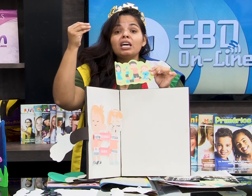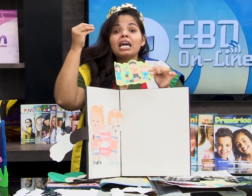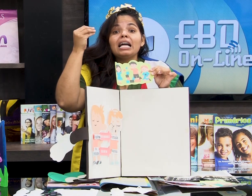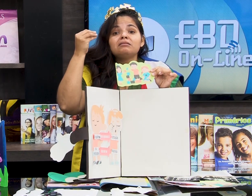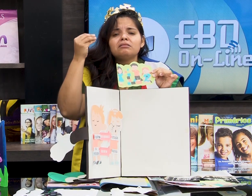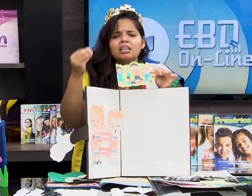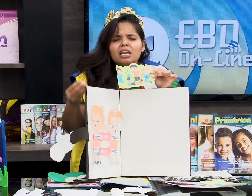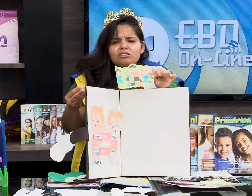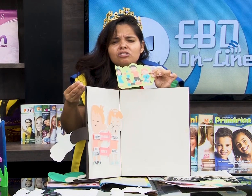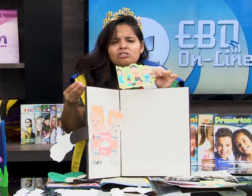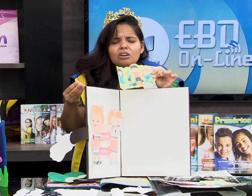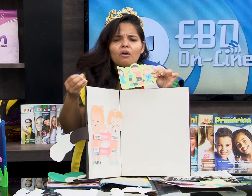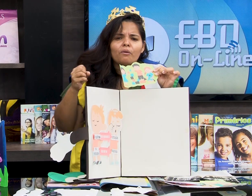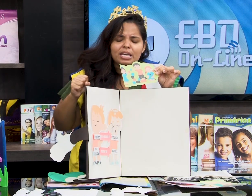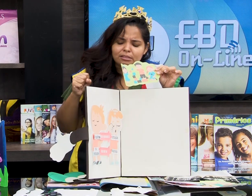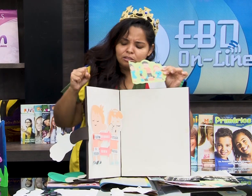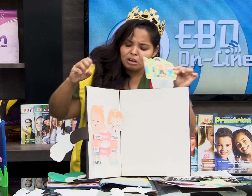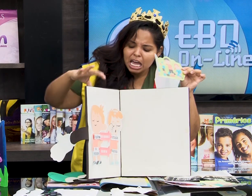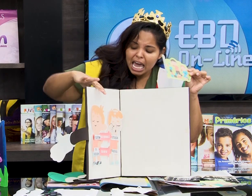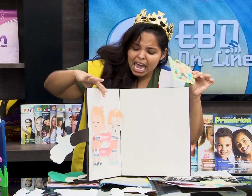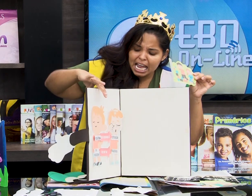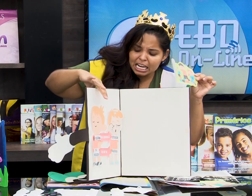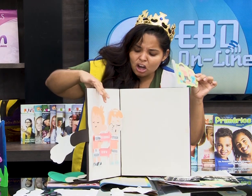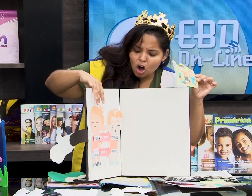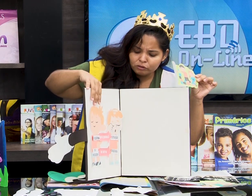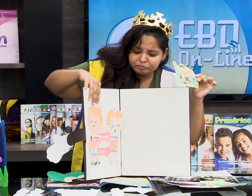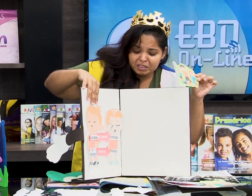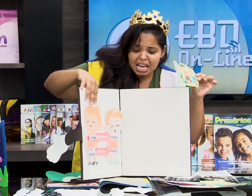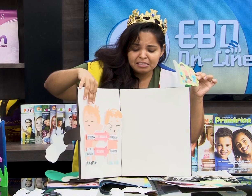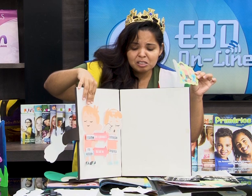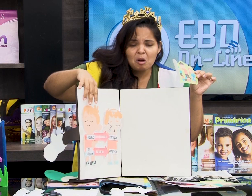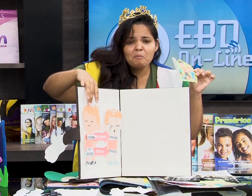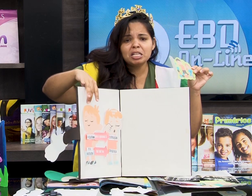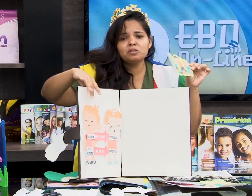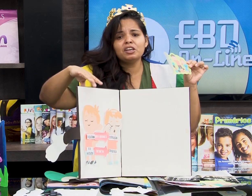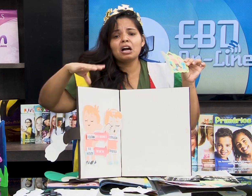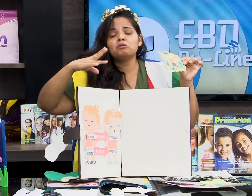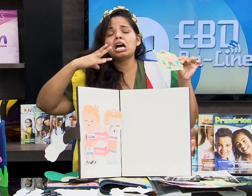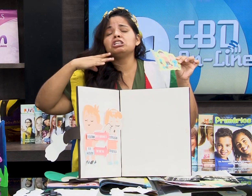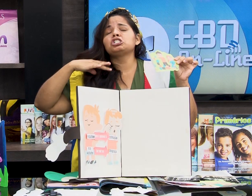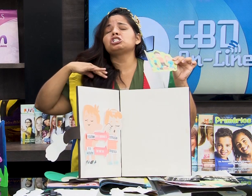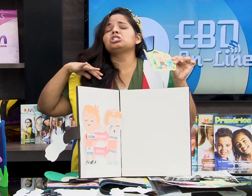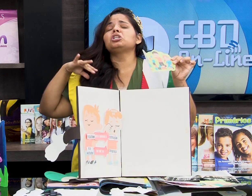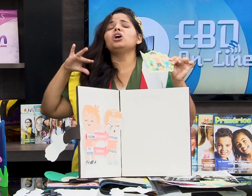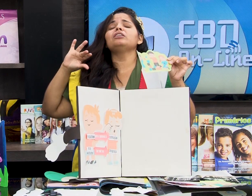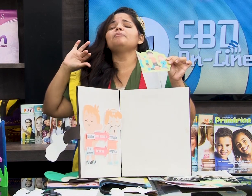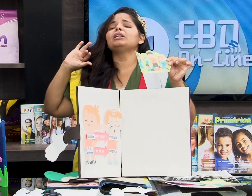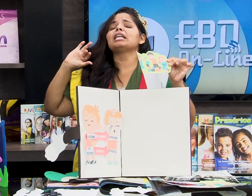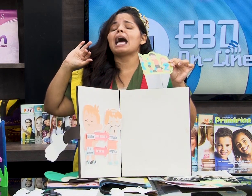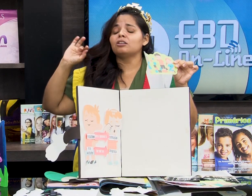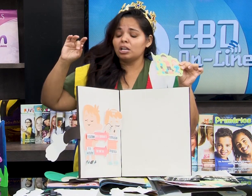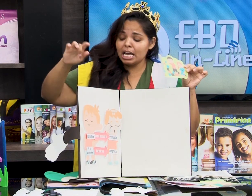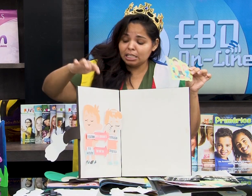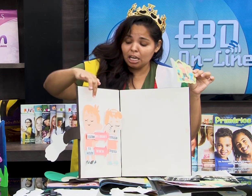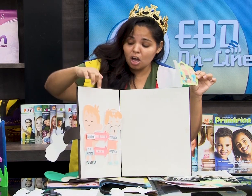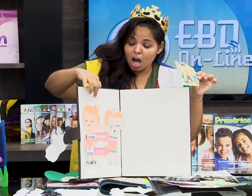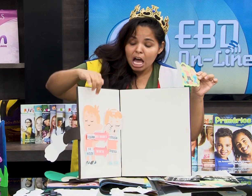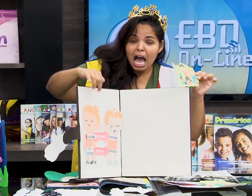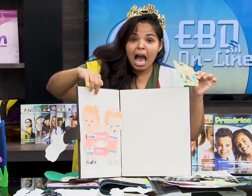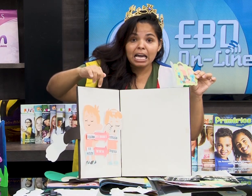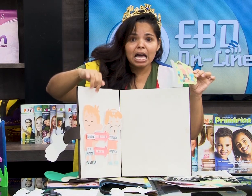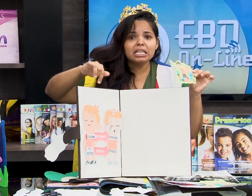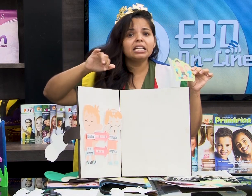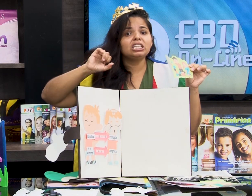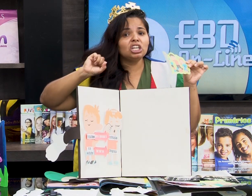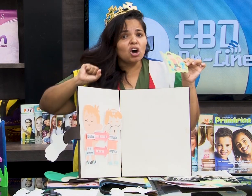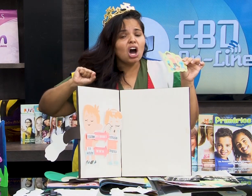céu fica triste com isso. Ele, ó, nesses momentos fica com o nariz todo empinado. Olha aqui, ó,